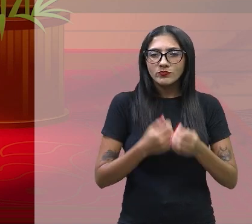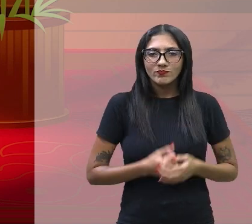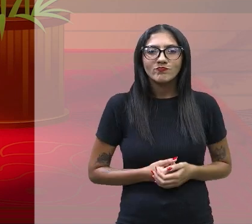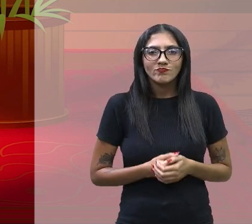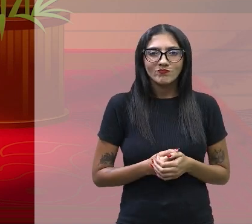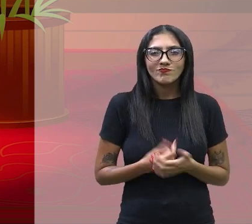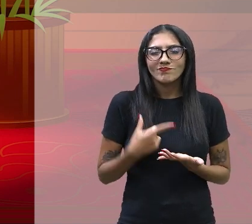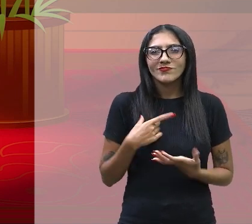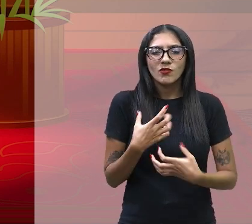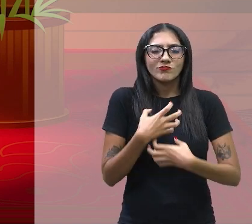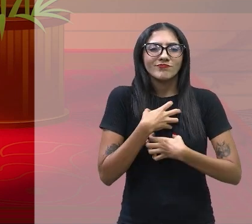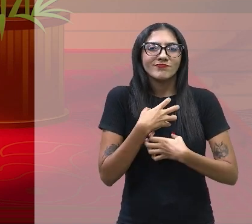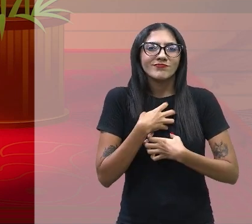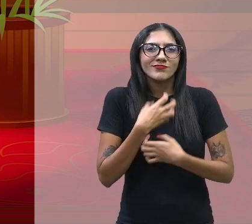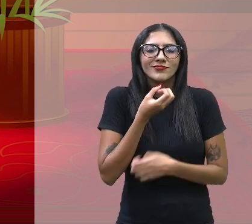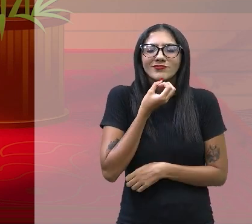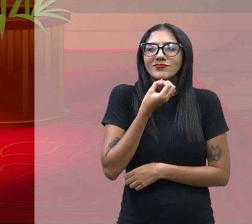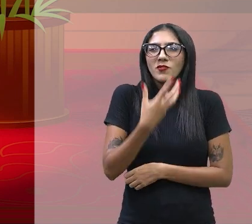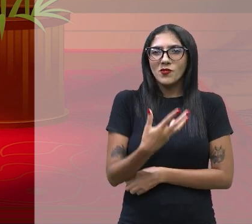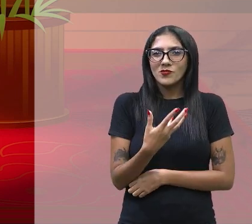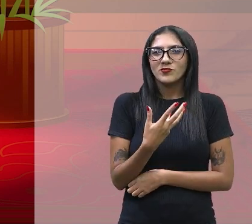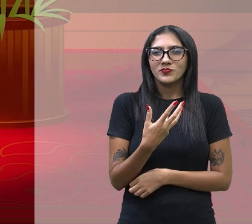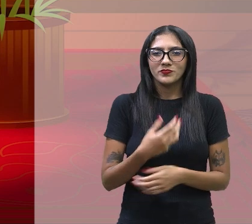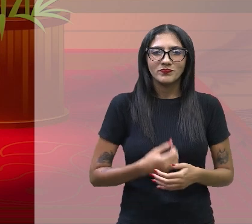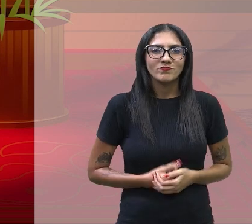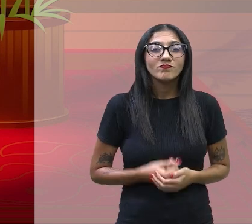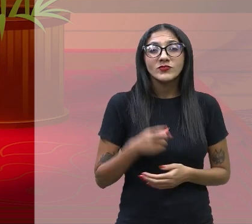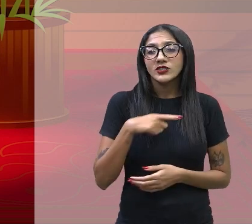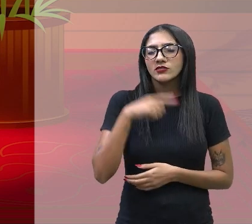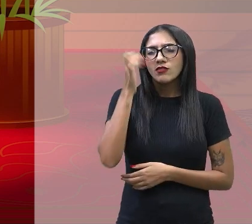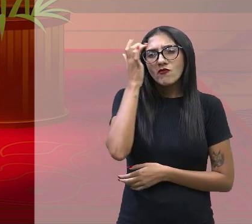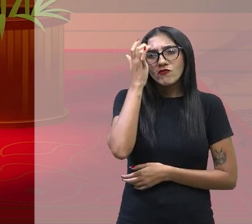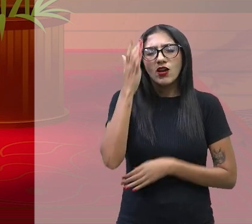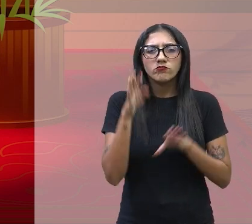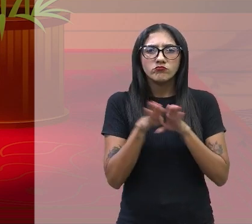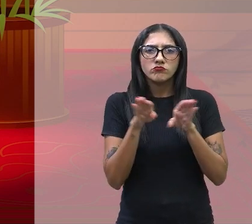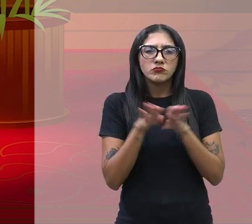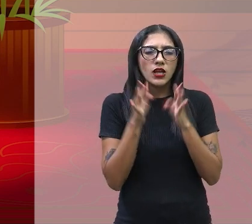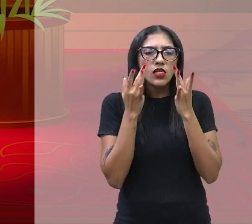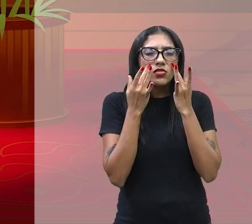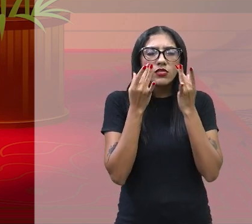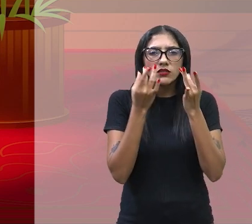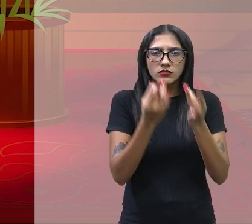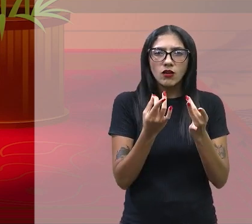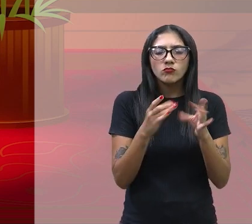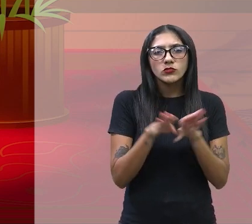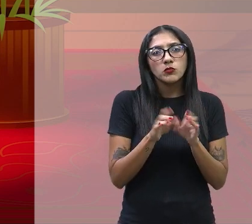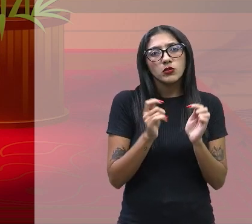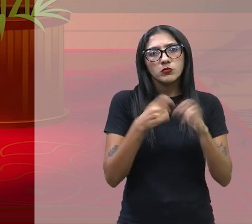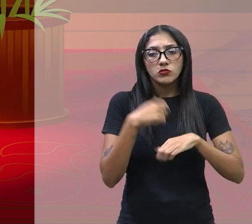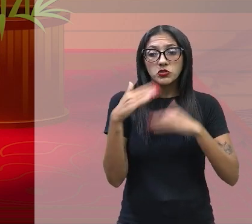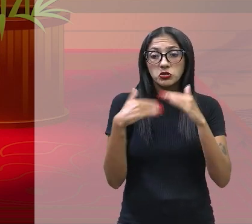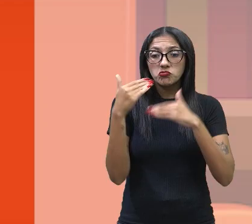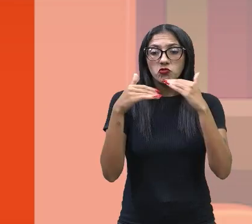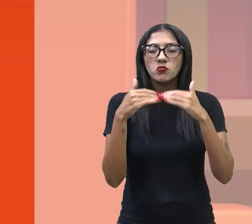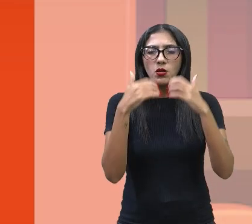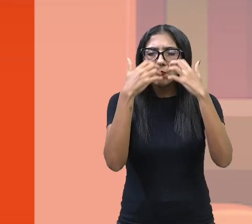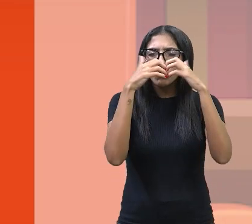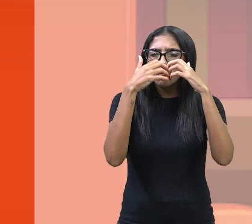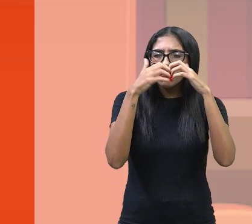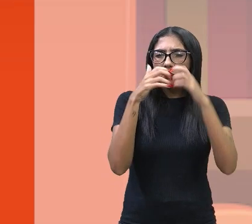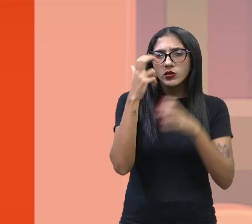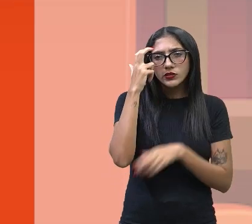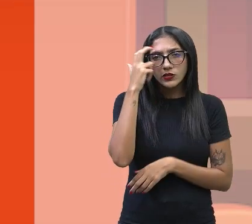estado agradável de bem-estar, facilitando a concentração e o desenvolvimento do raciocínio,